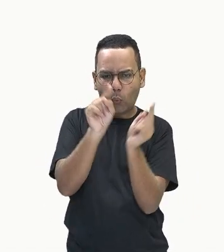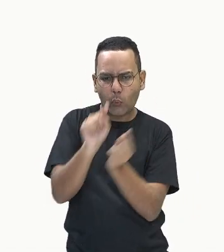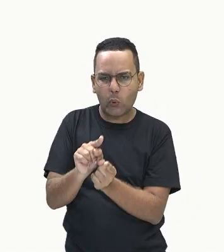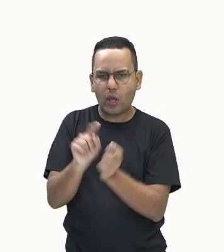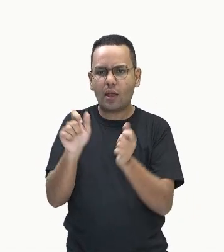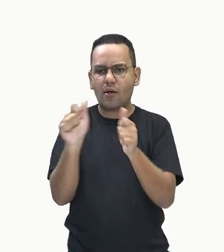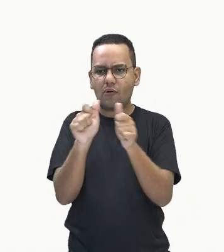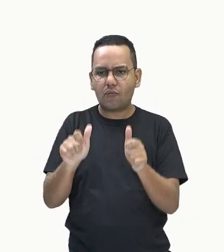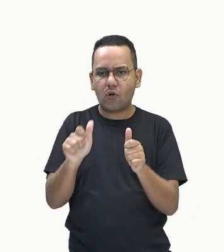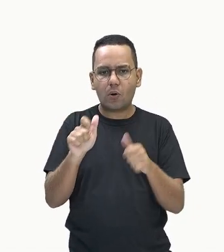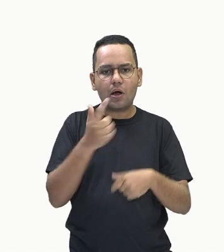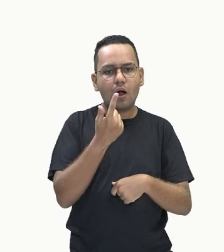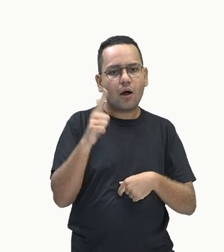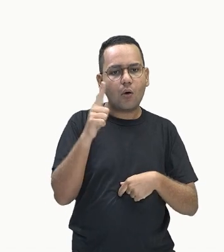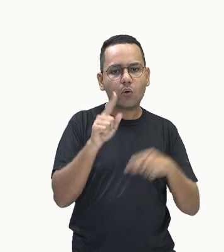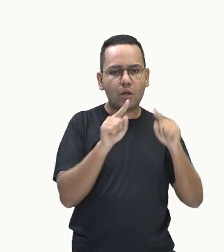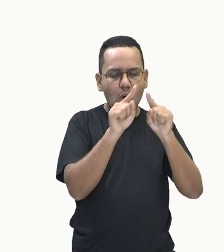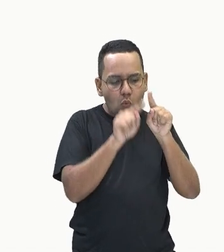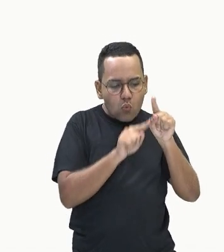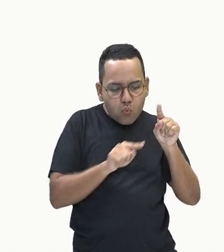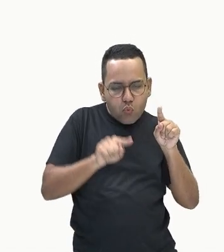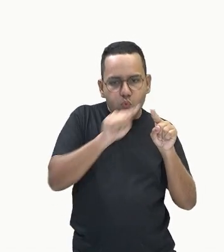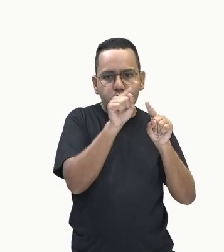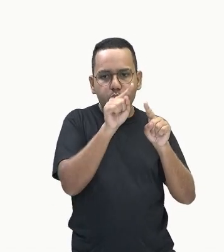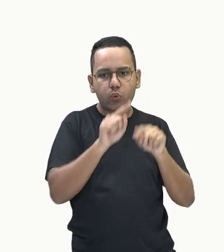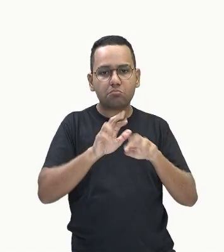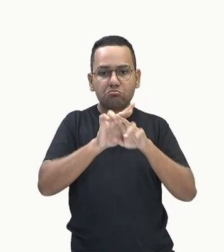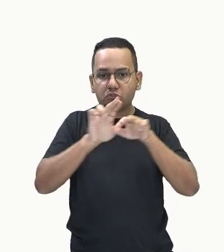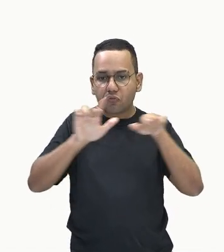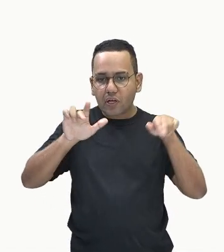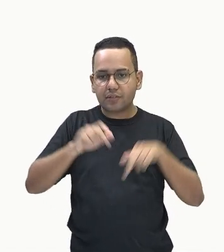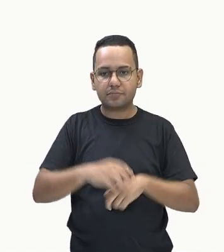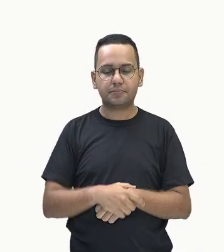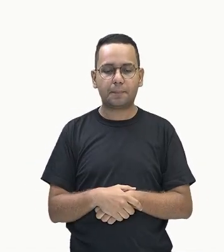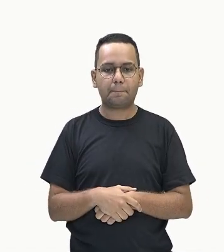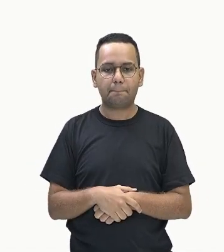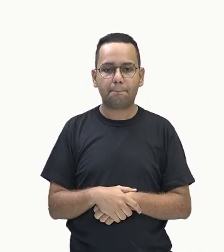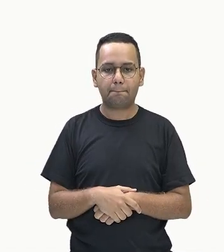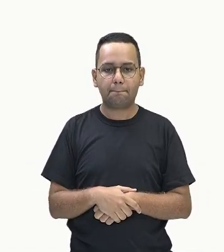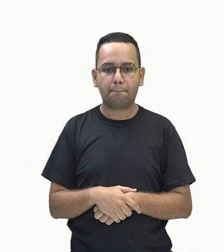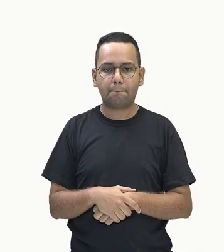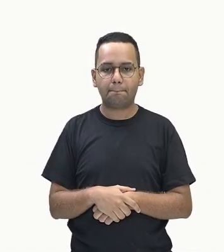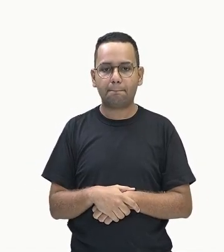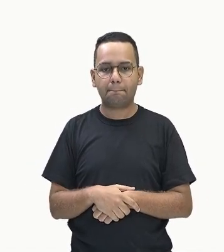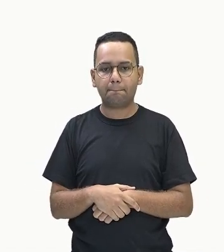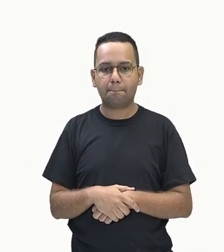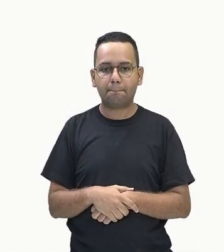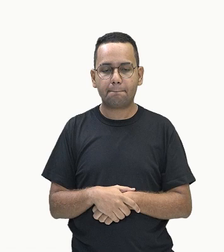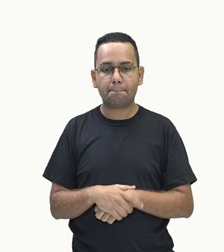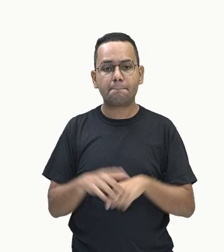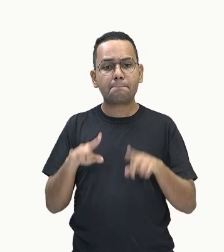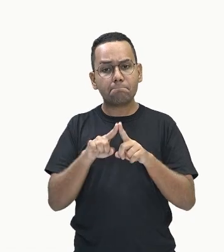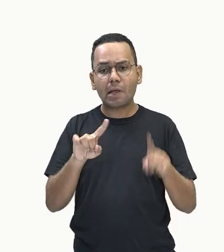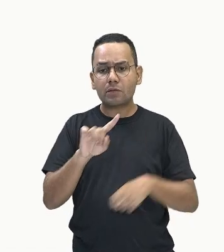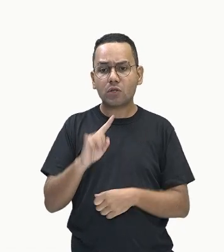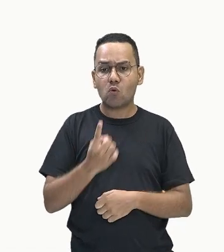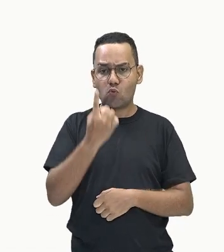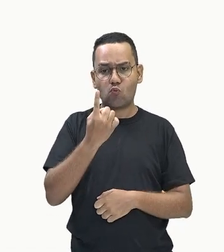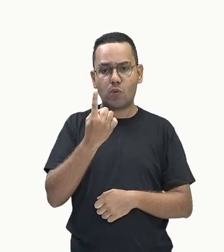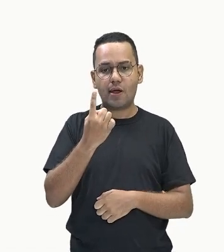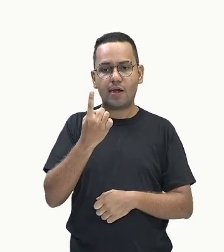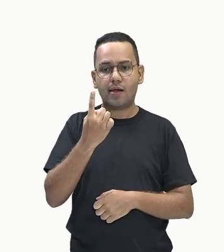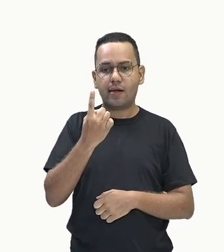pouco achatada. Mas no final das contas, esse tecido apresenta uma só camada de